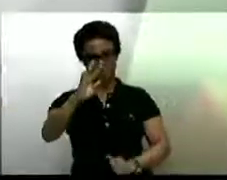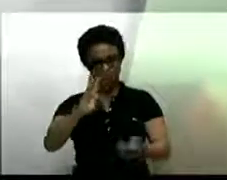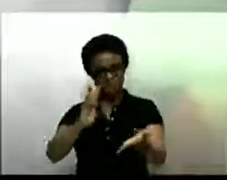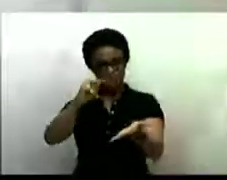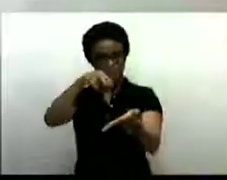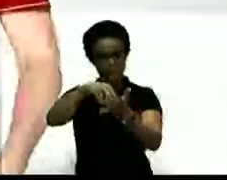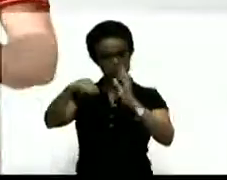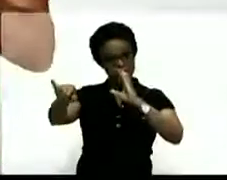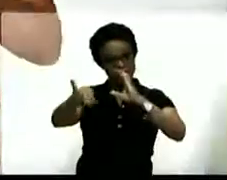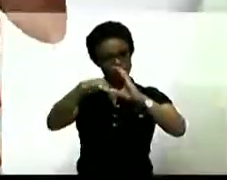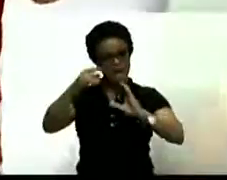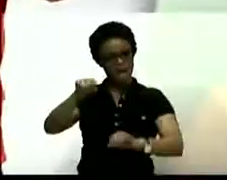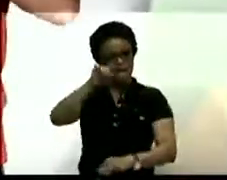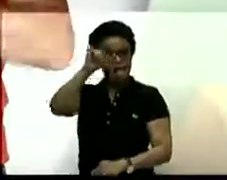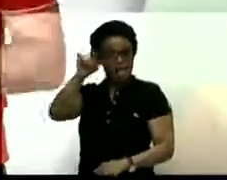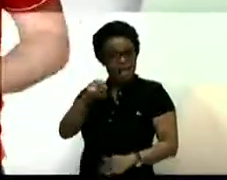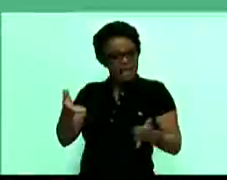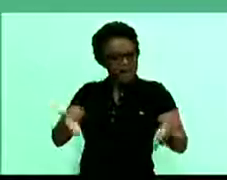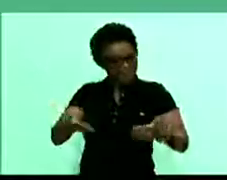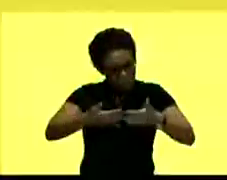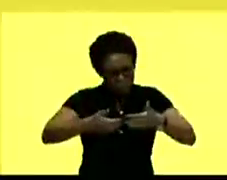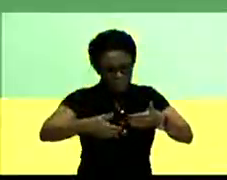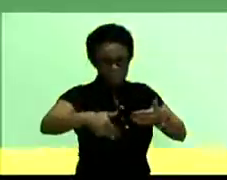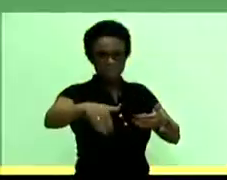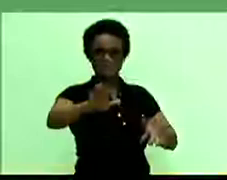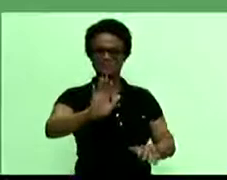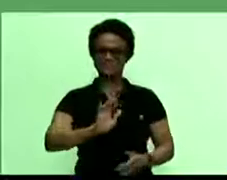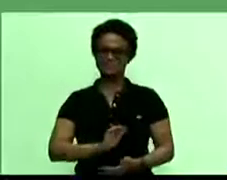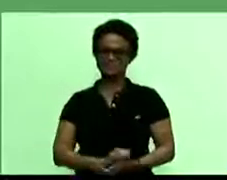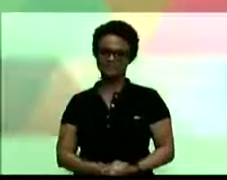envie suas dúvidas. Então, vamos nessa!